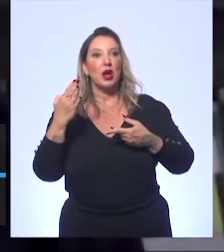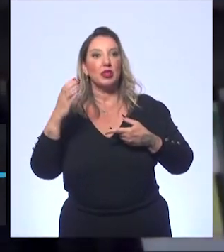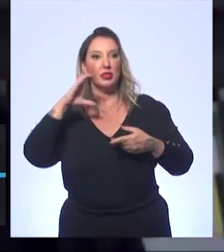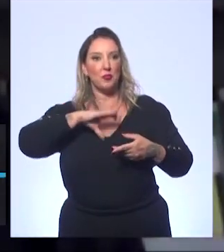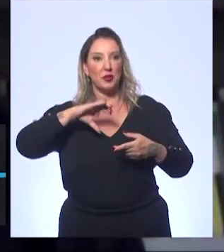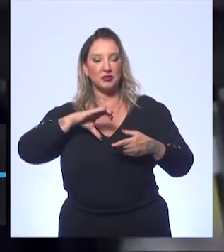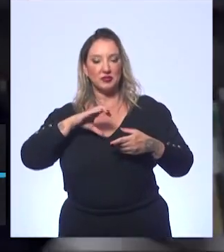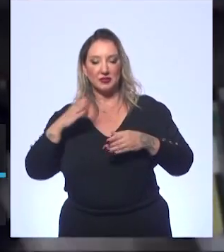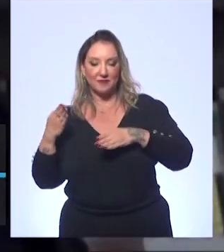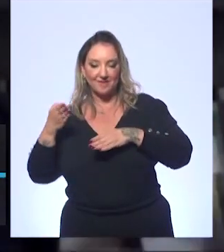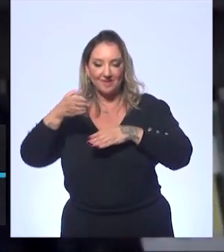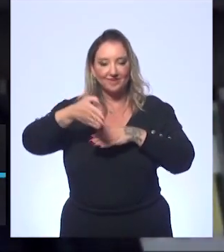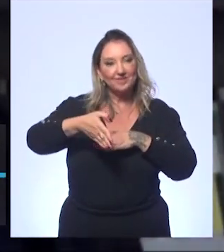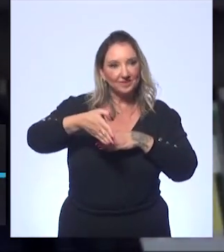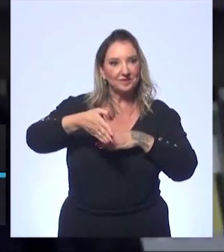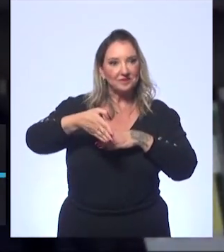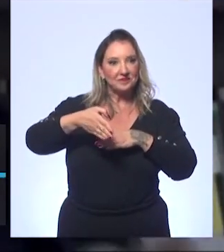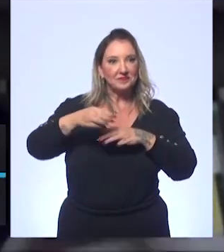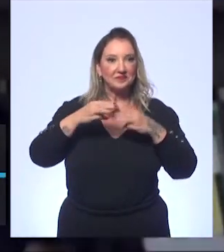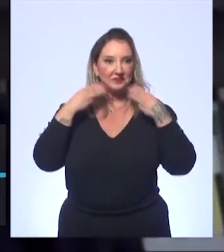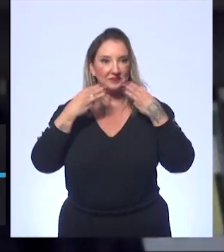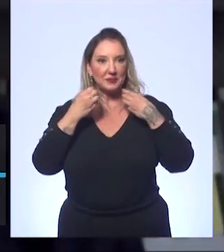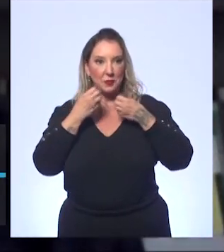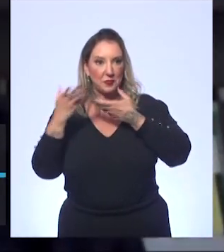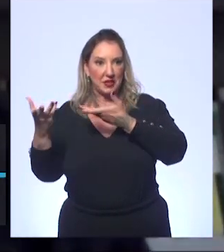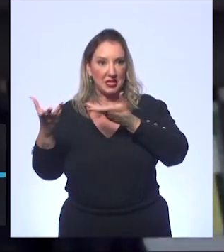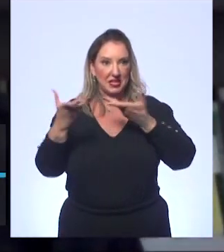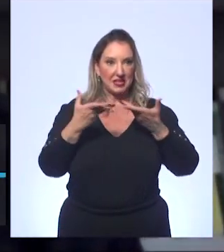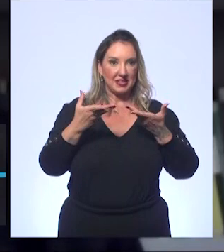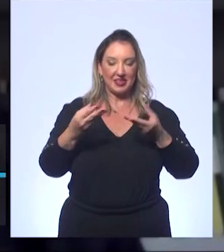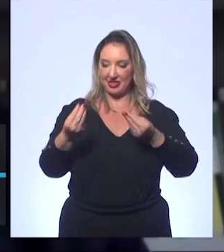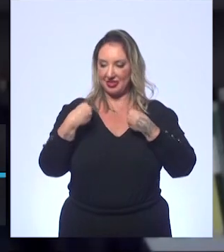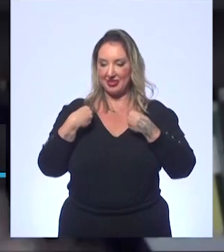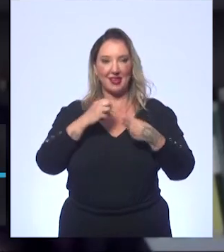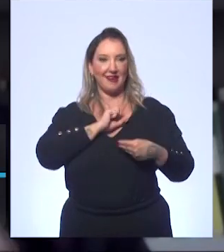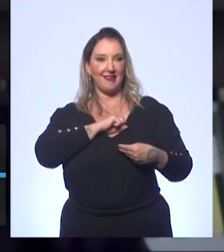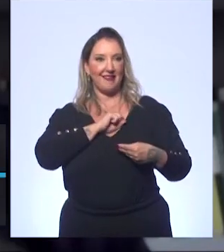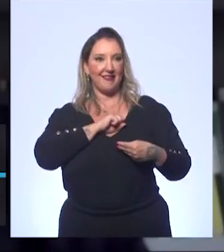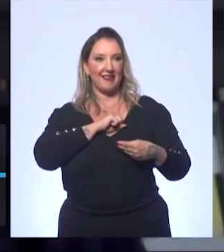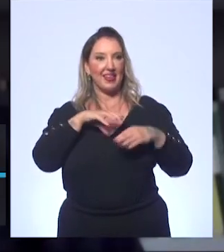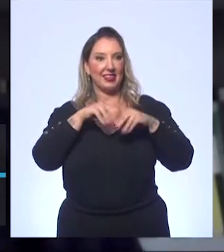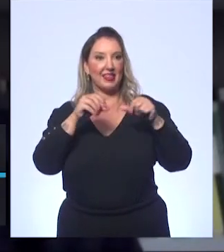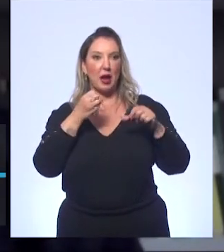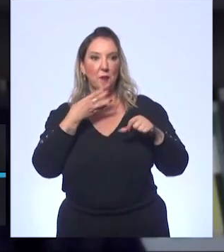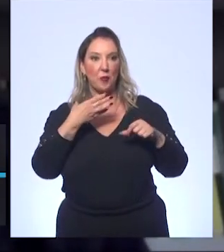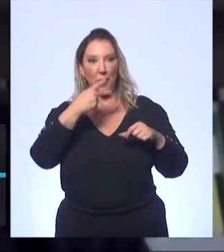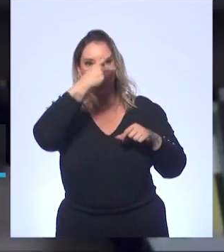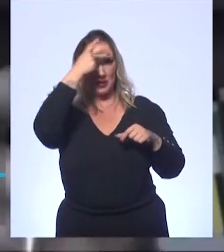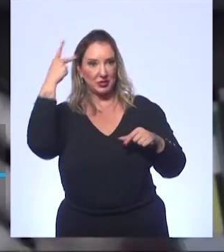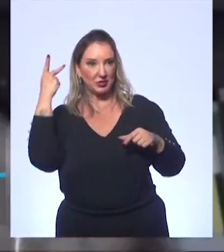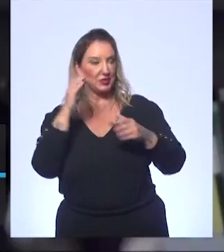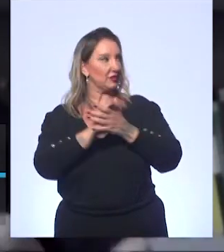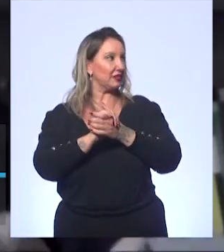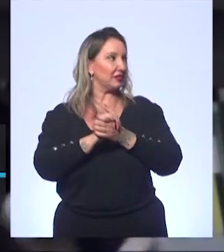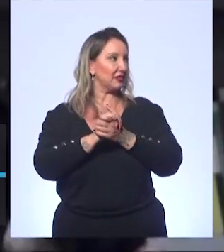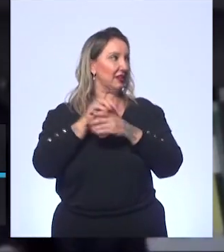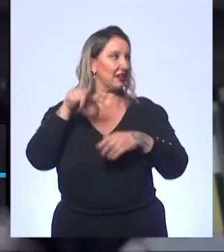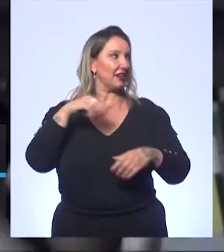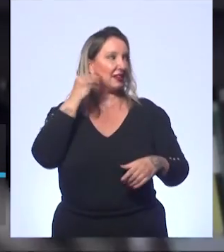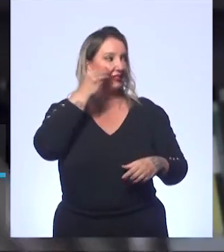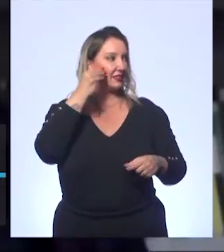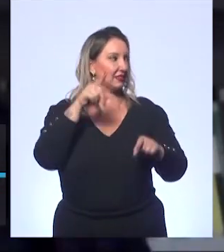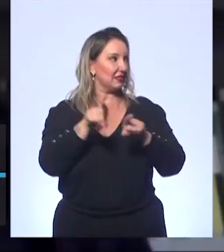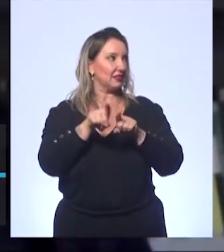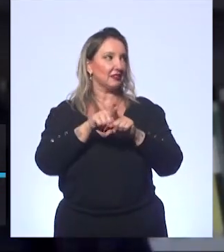em Moçambique, foram bem acolhidos. E eles nos apelidaram de terra de boa gente. Então, é essa experiência que